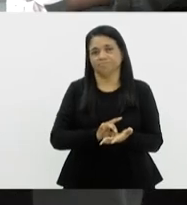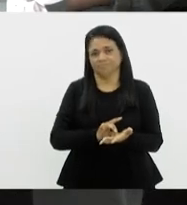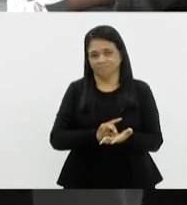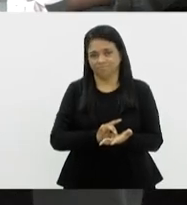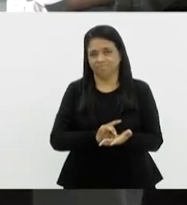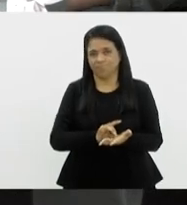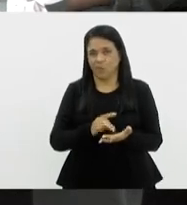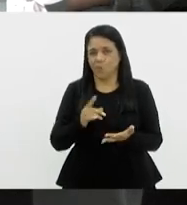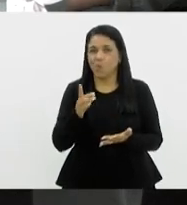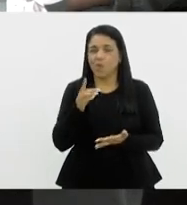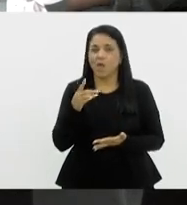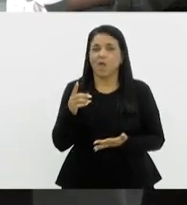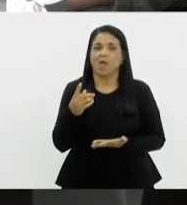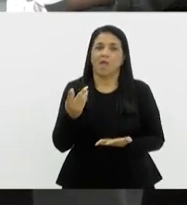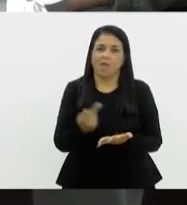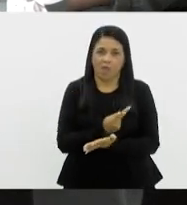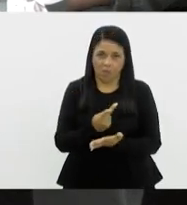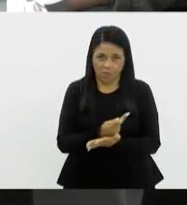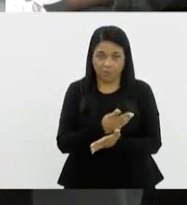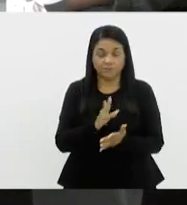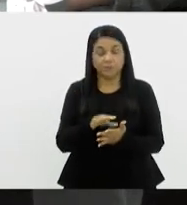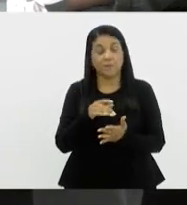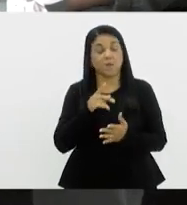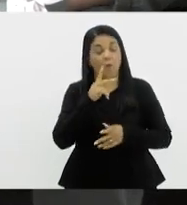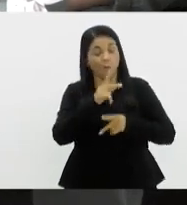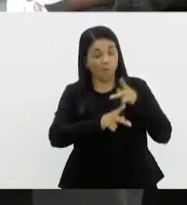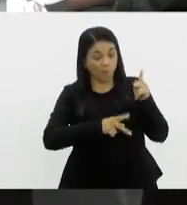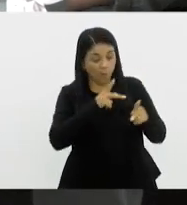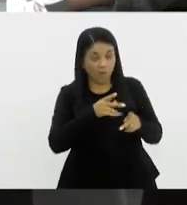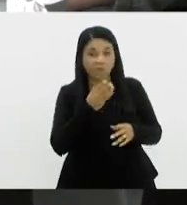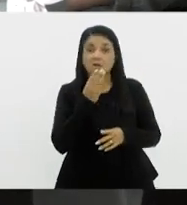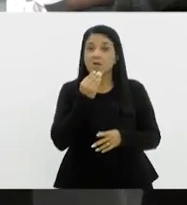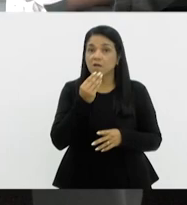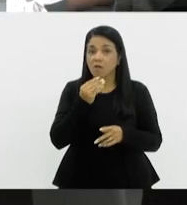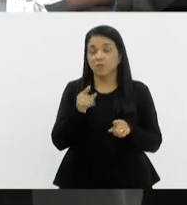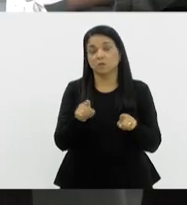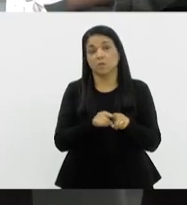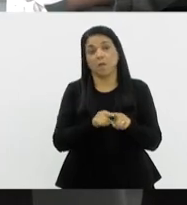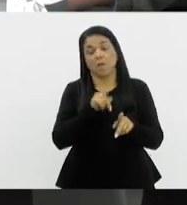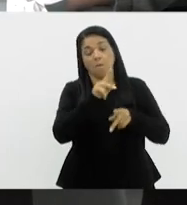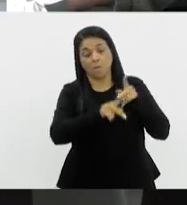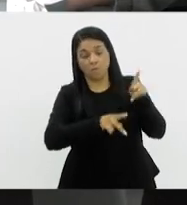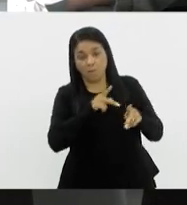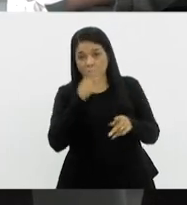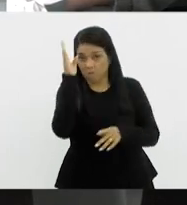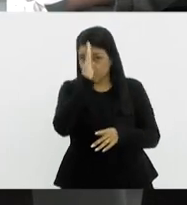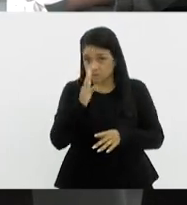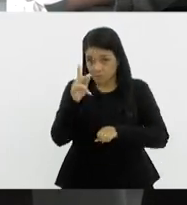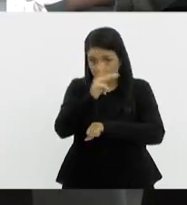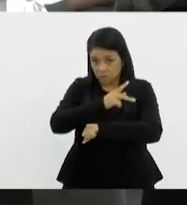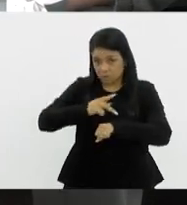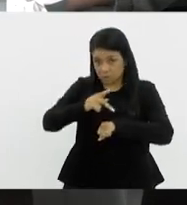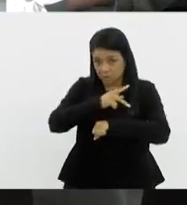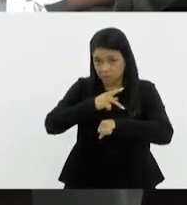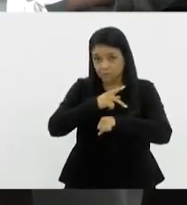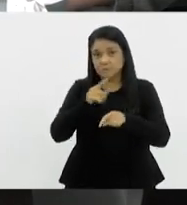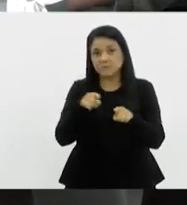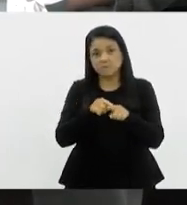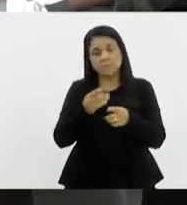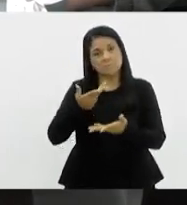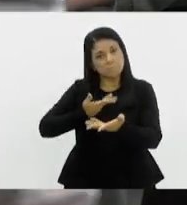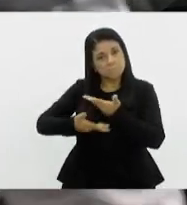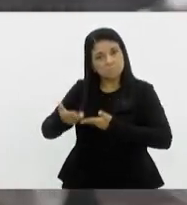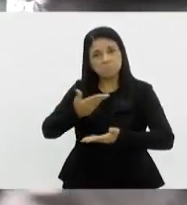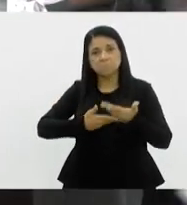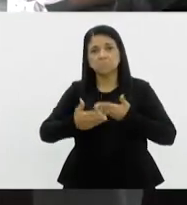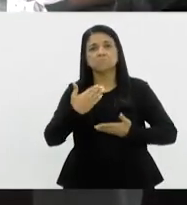Agora, o povo de Israel e o povo brasileiro sempre tiveram relações cordiais e de amizade.